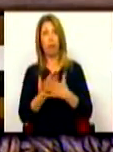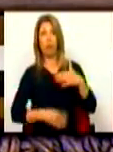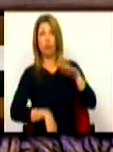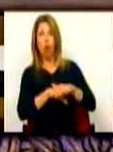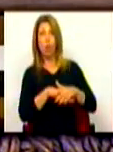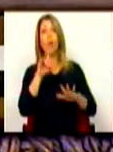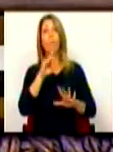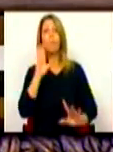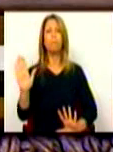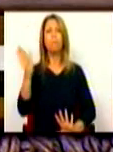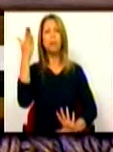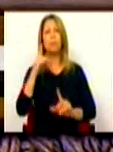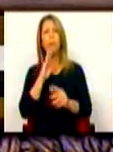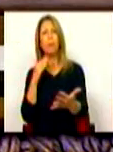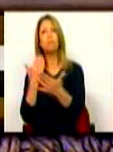preventivas. E